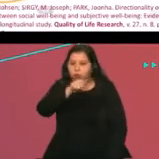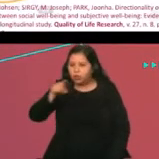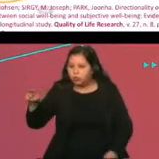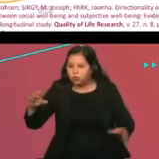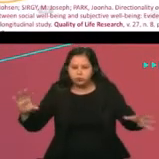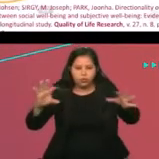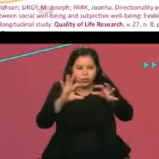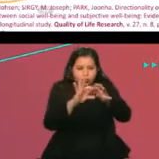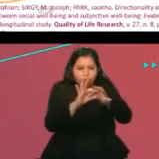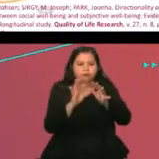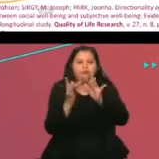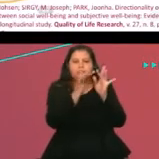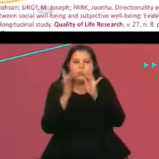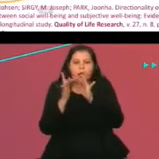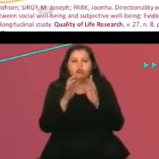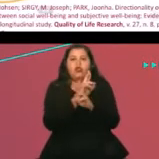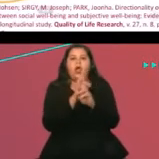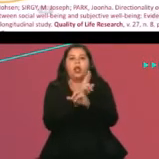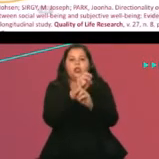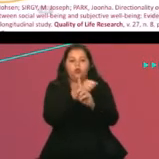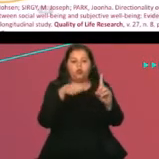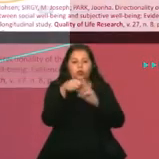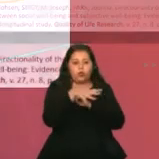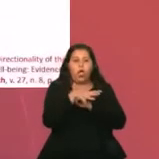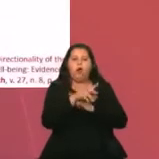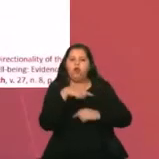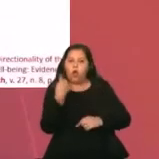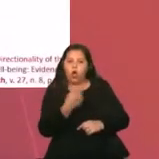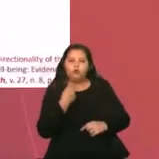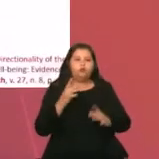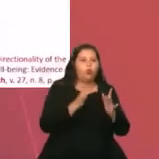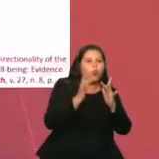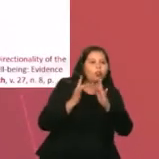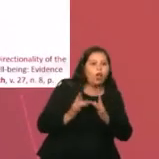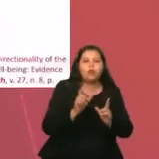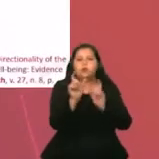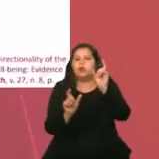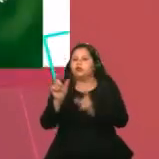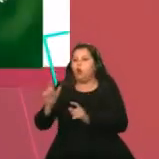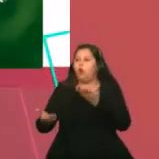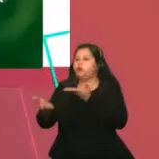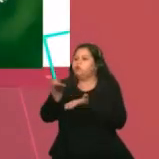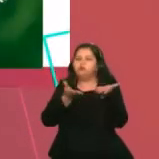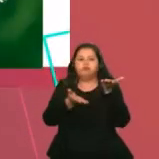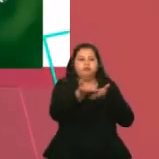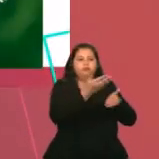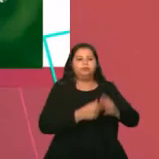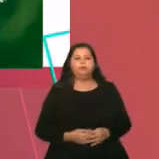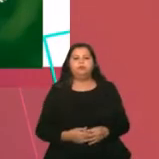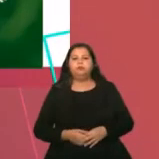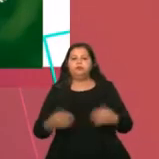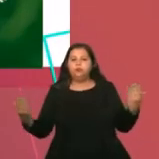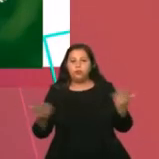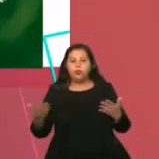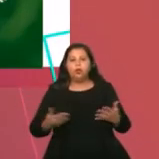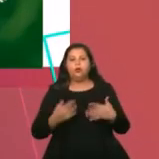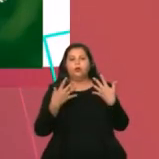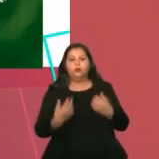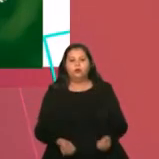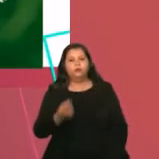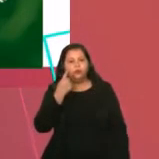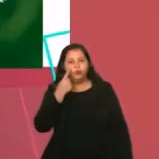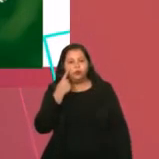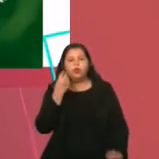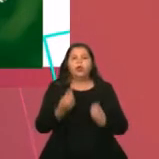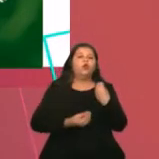na relação social relação que nós temos de uma com as outras pessoas tá E vamos agora então ver e como é